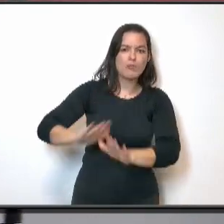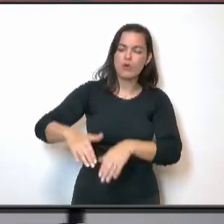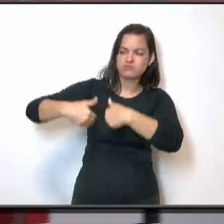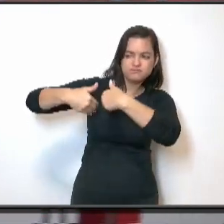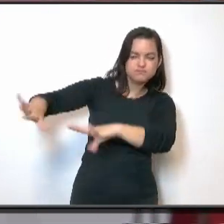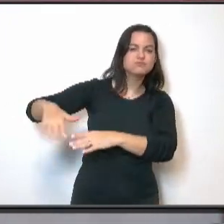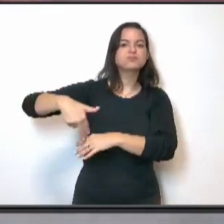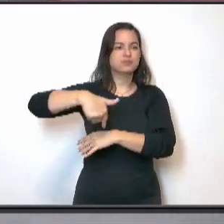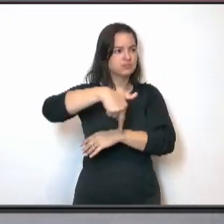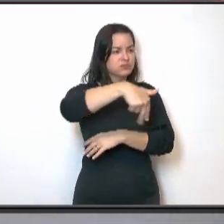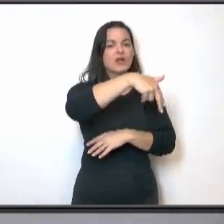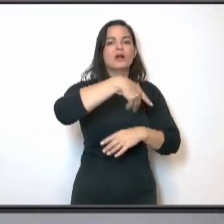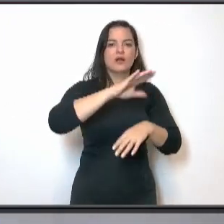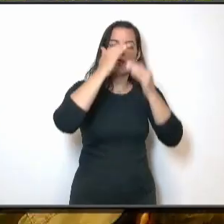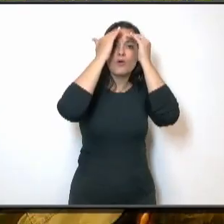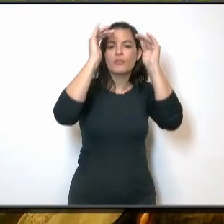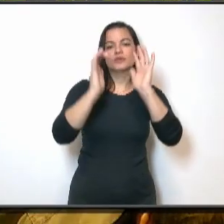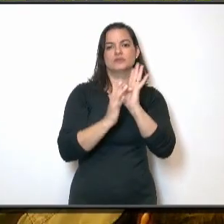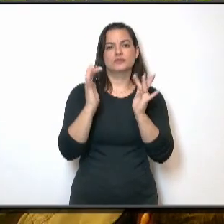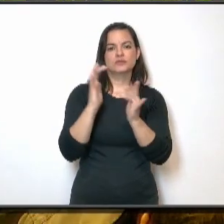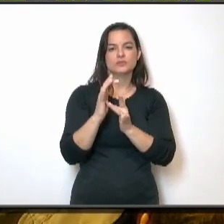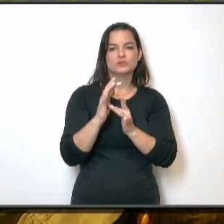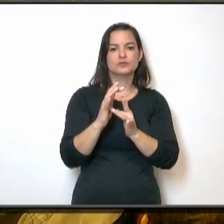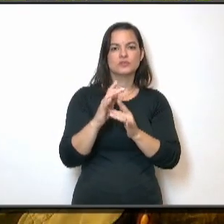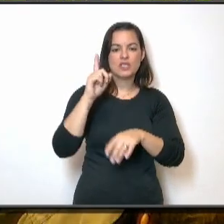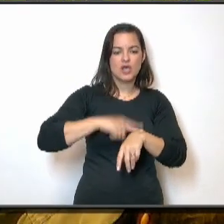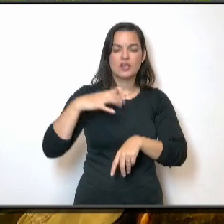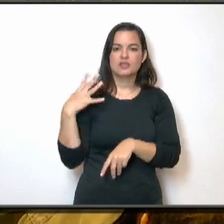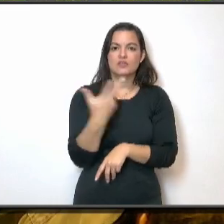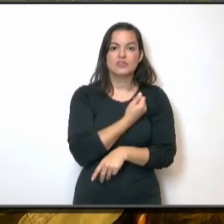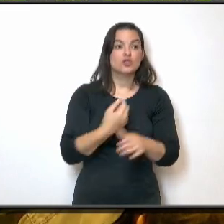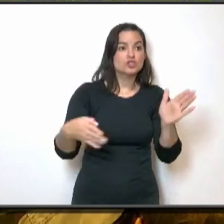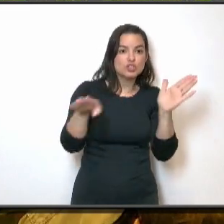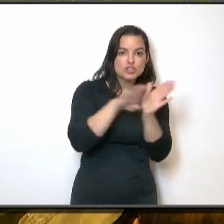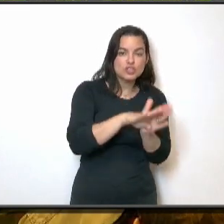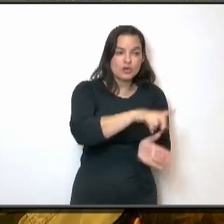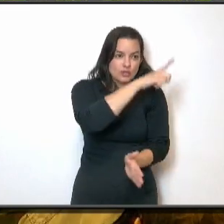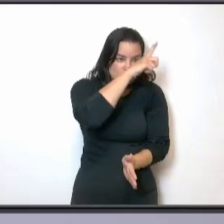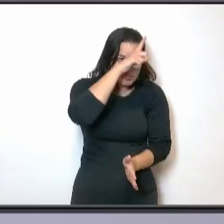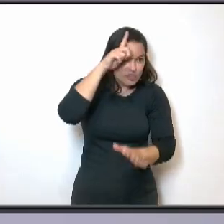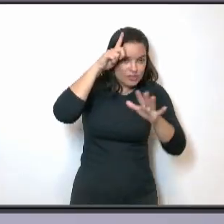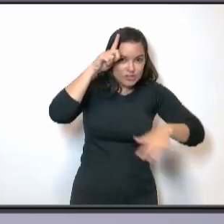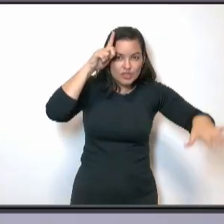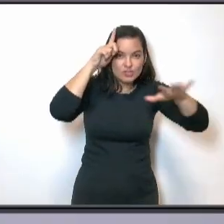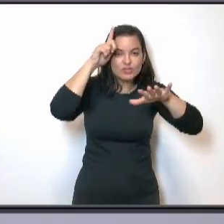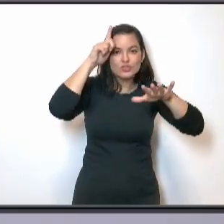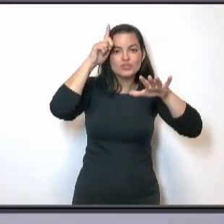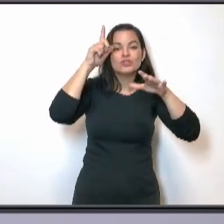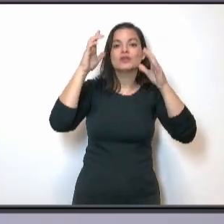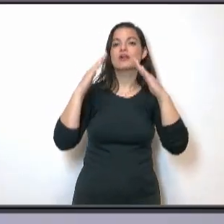deixado as redes. Lá estava Pedro quando a salvação chegou aos gentios pela primeira vez na casa de